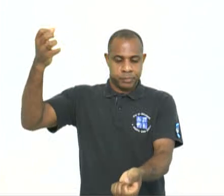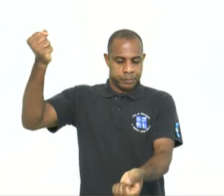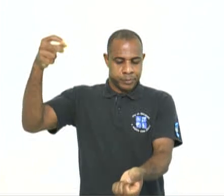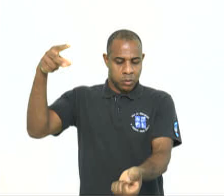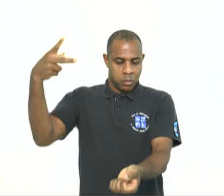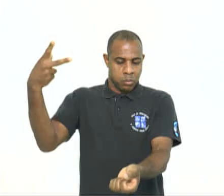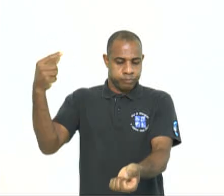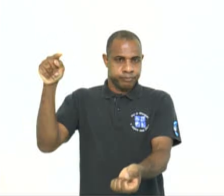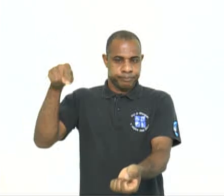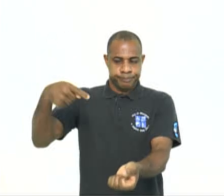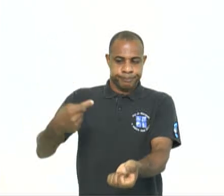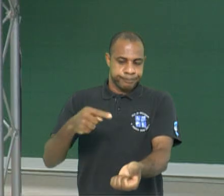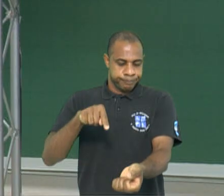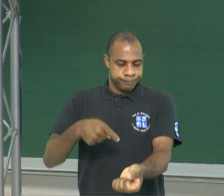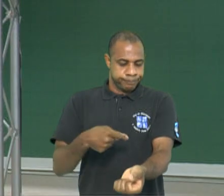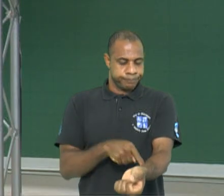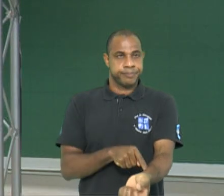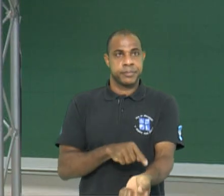sanguíneos.